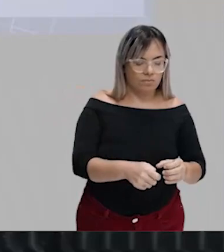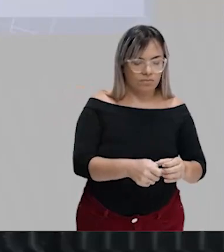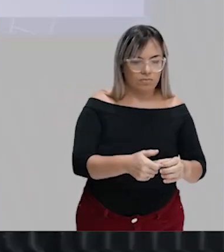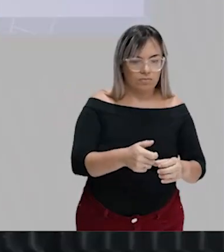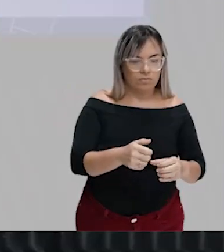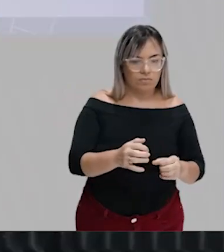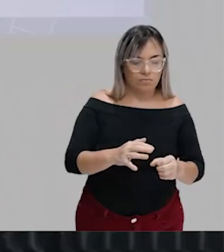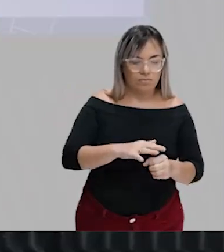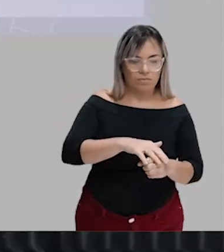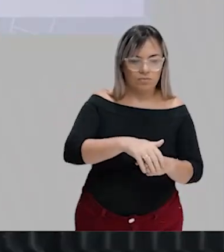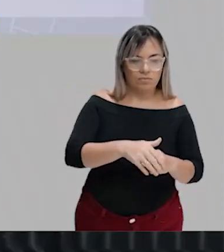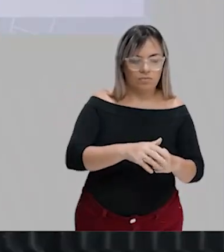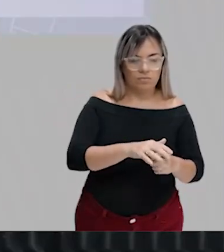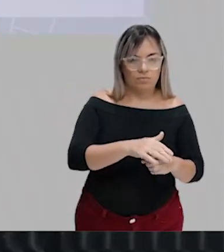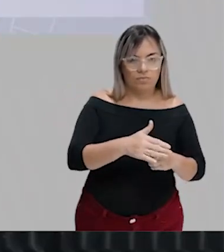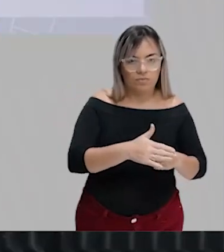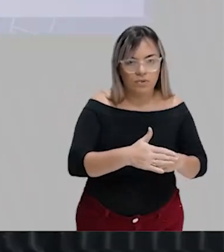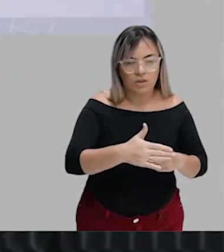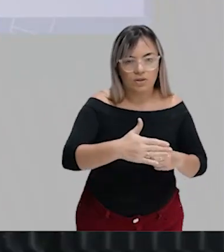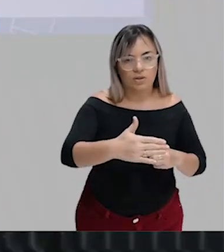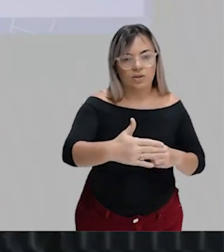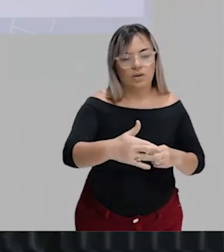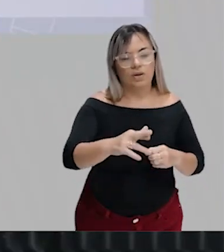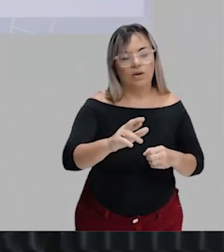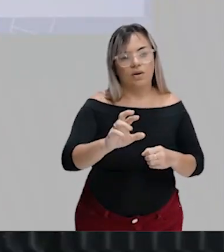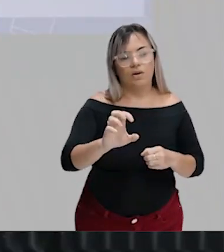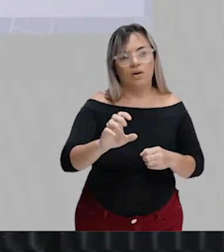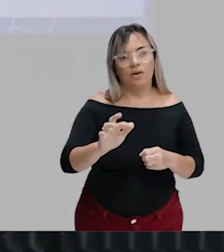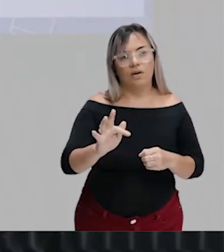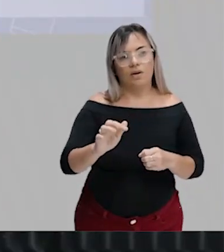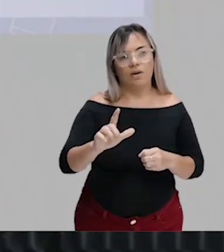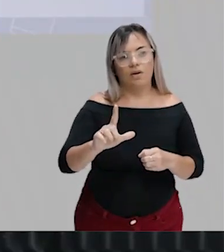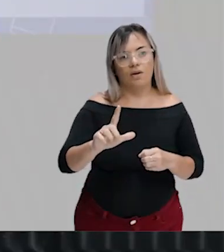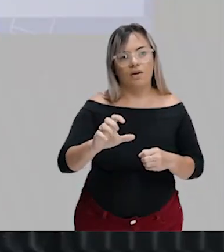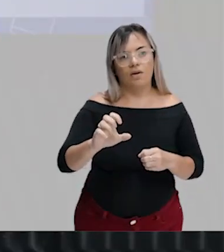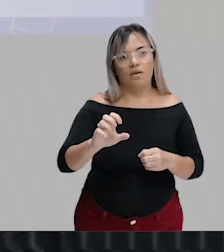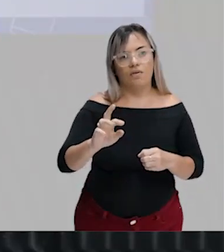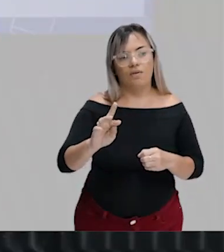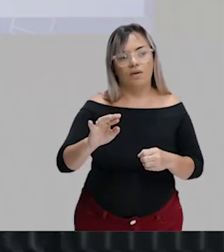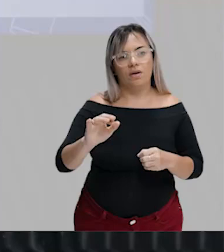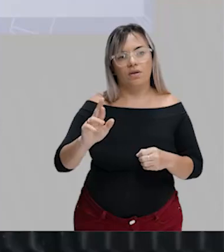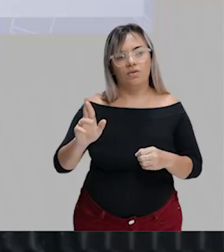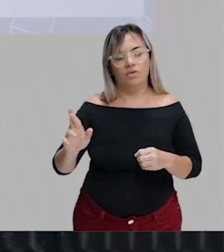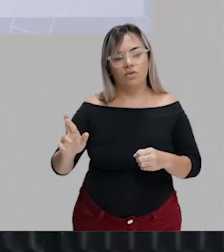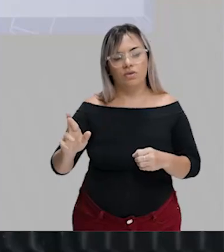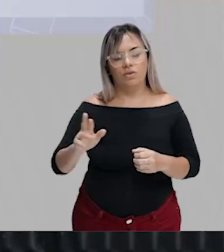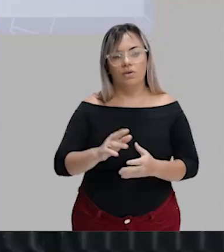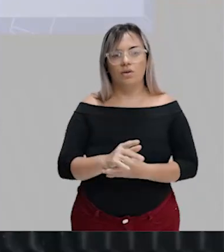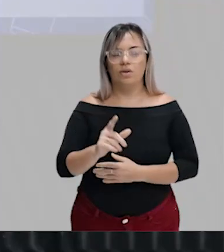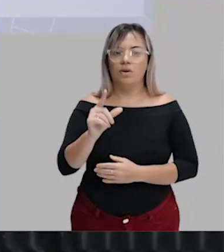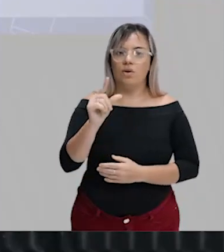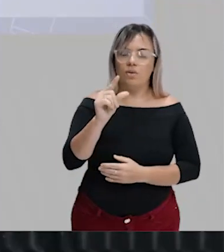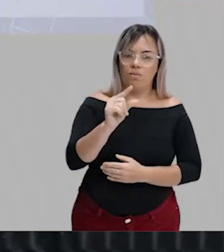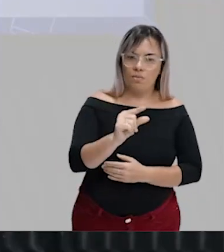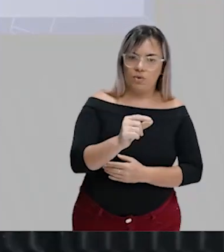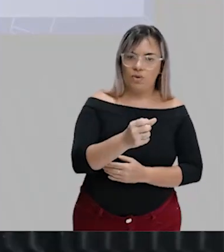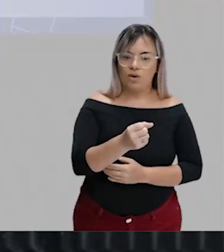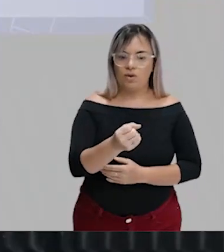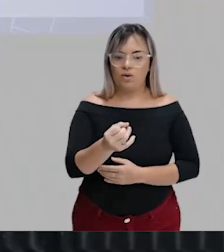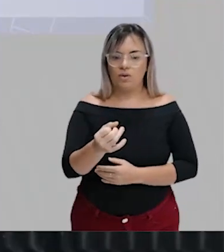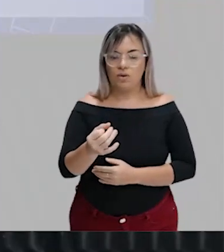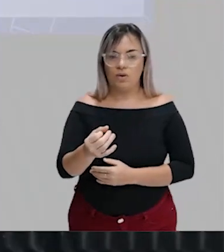vai refletir, certo? Pouca em relação ao total, uma pouca quantidade de